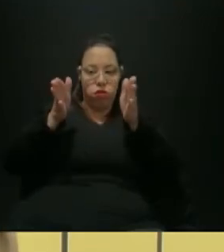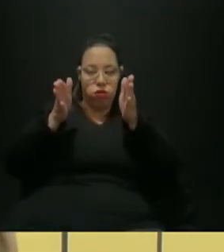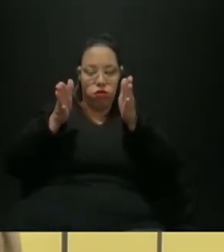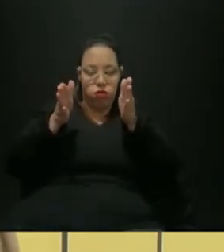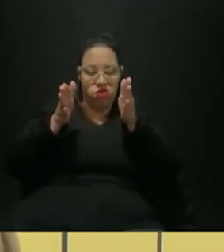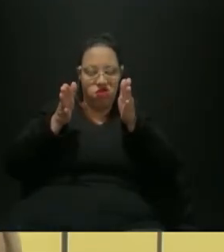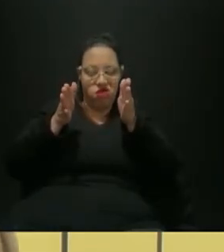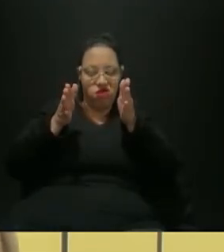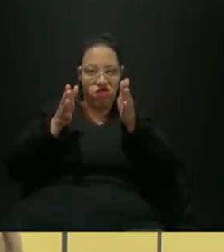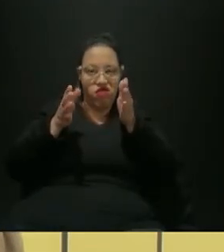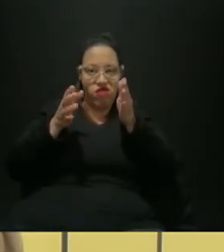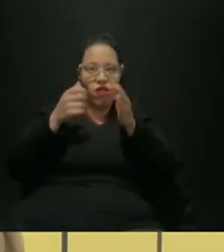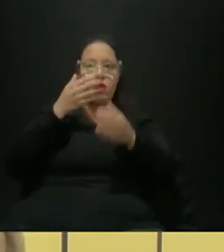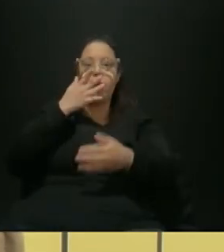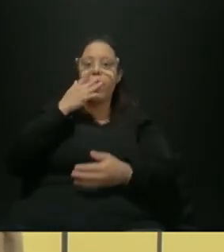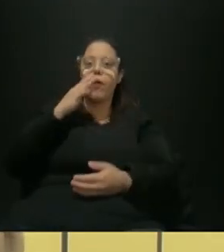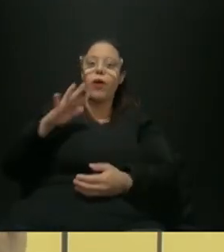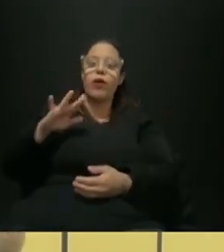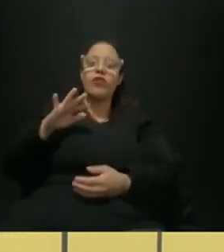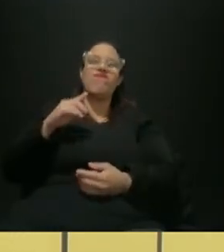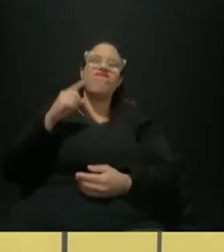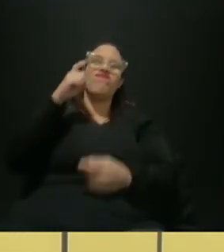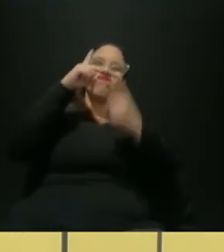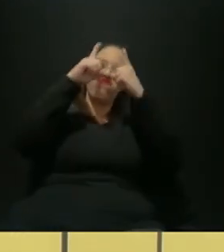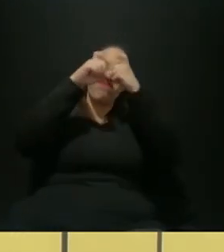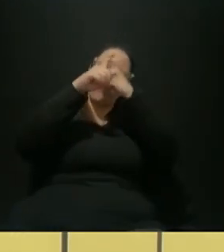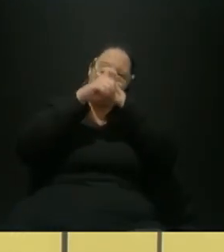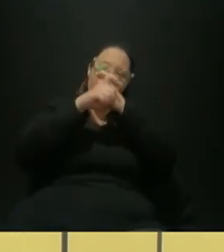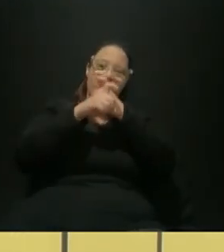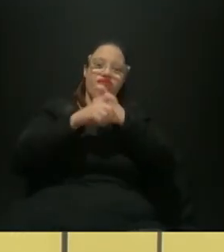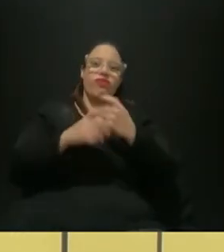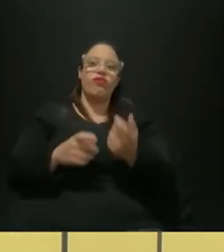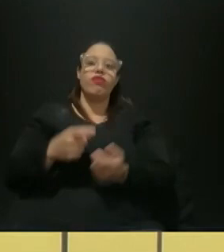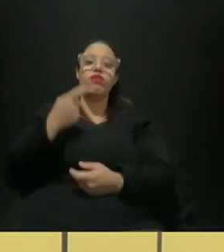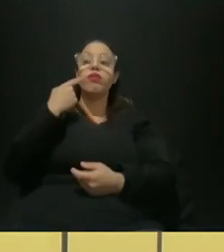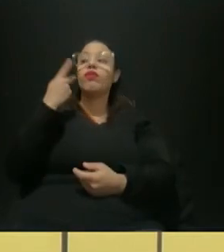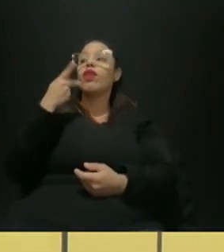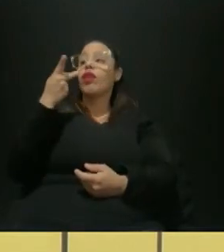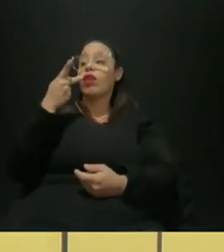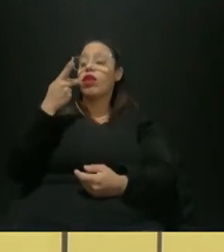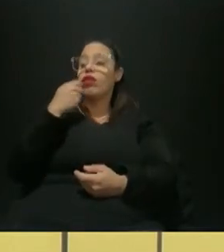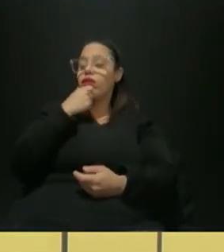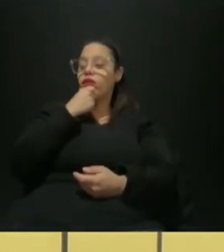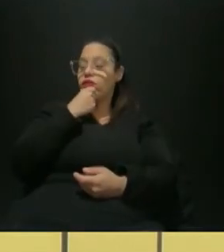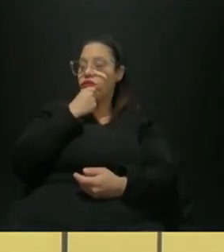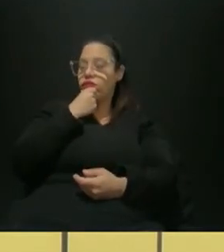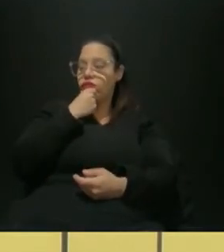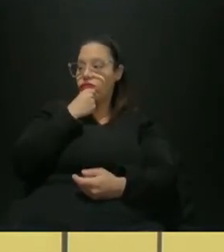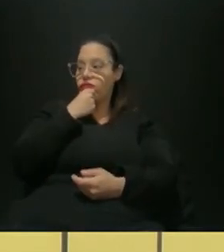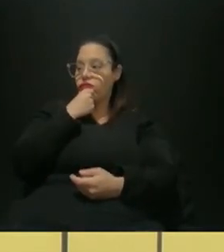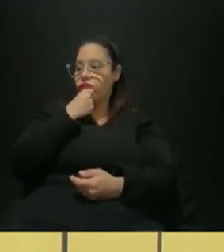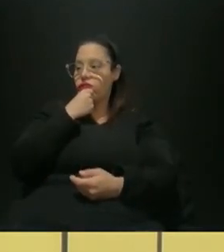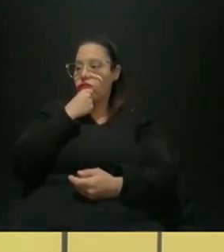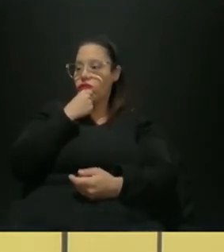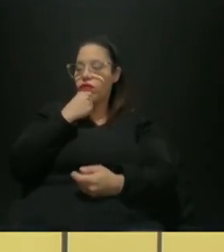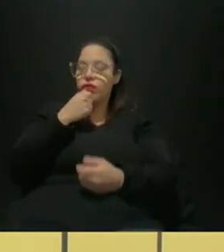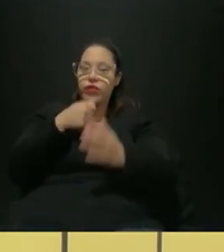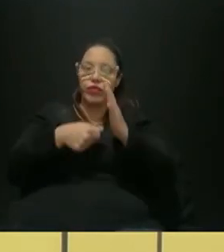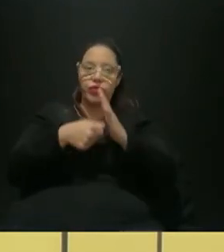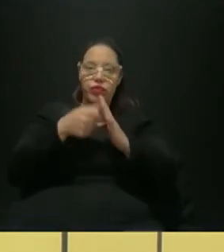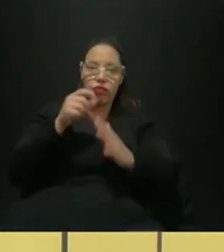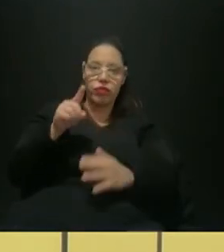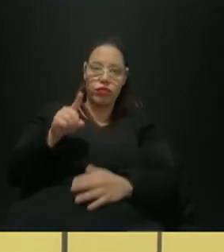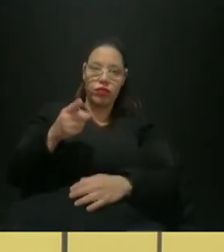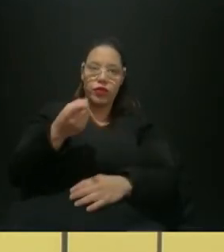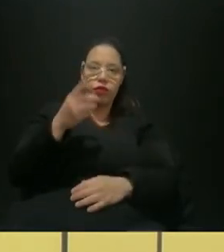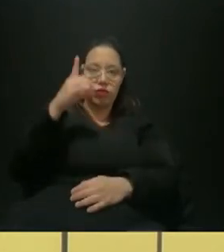numa situação muito complicada. Isso que você estava falando sobre a questão dos primeiros 1000 dias é uma coisa